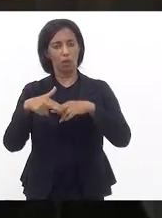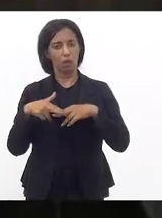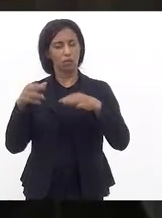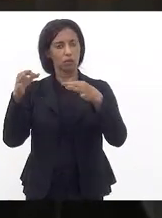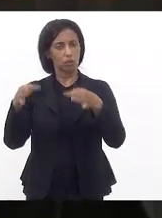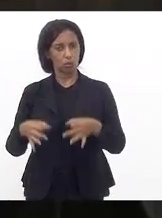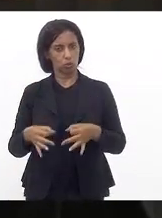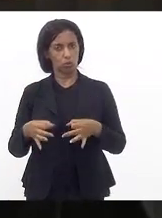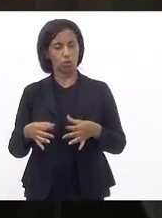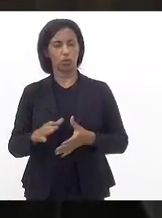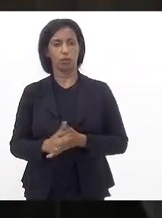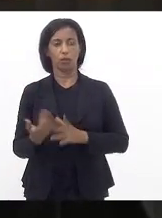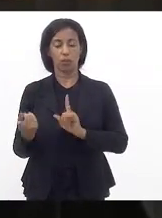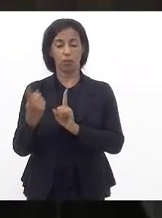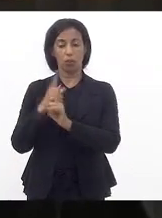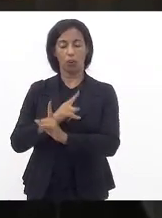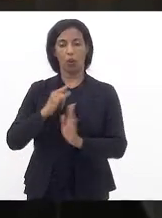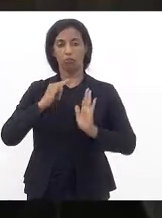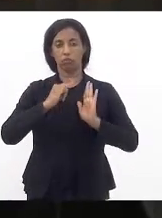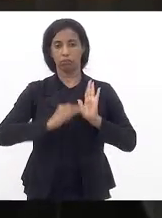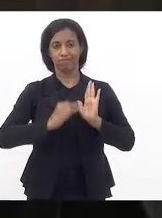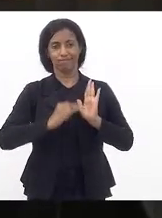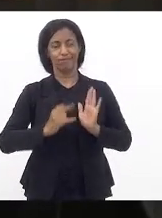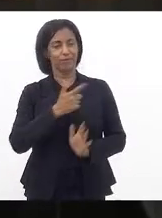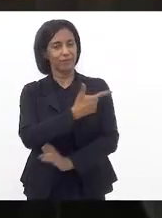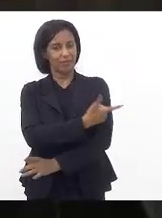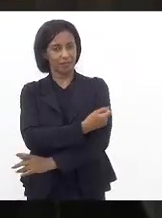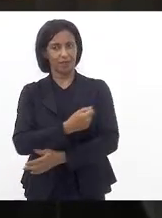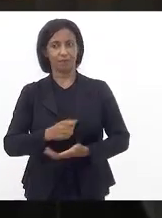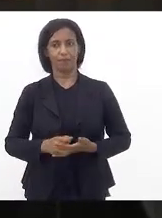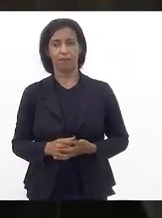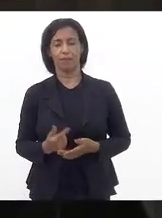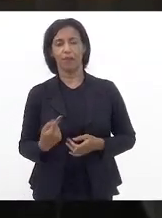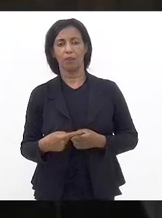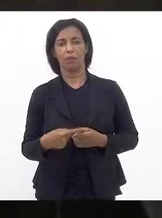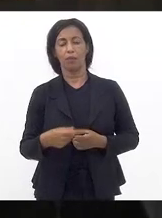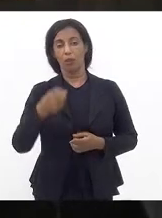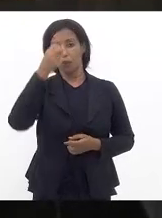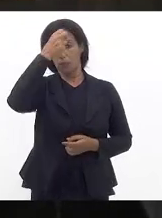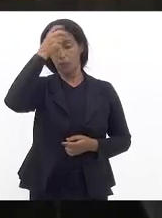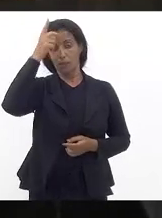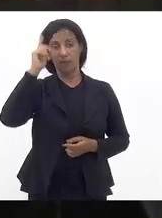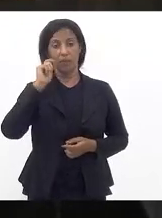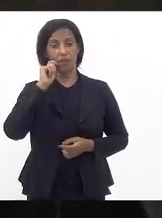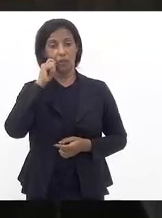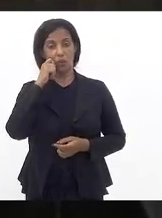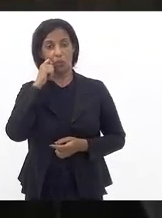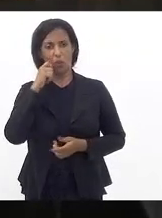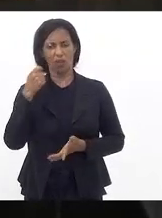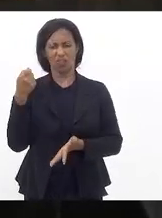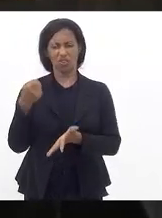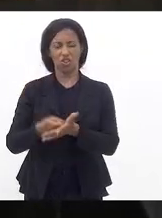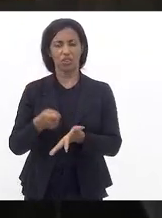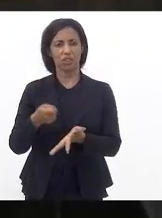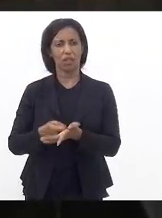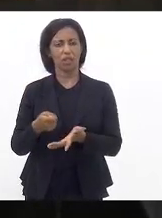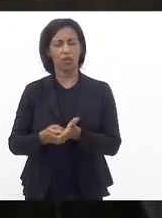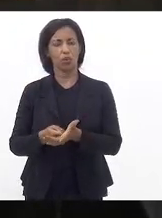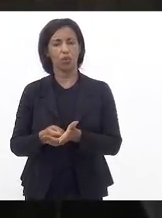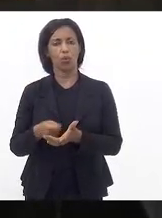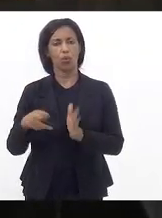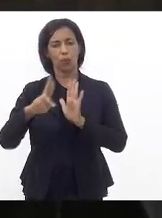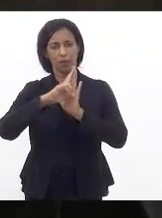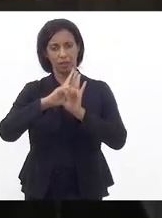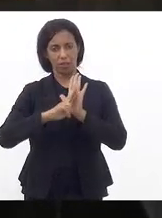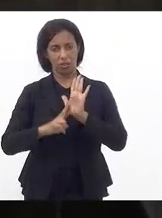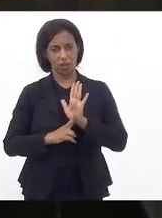justa porque somos contrário ao passaporte sanitário porque o prefeito Eduardo Paes está sendo um ditador com